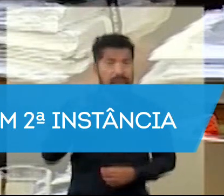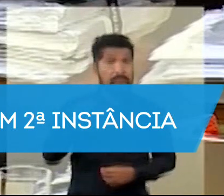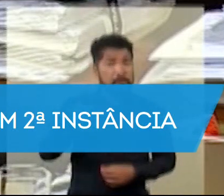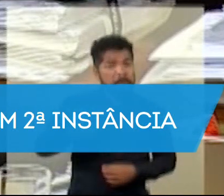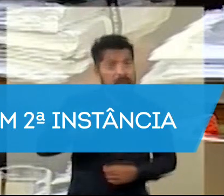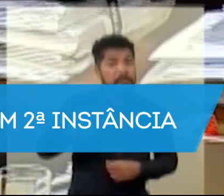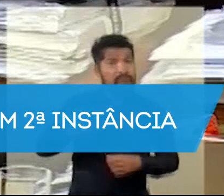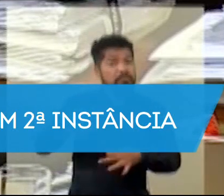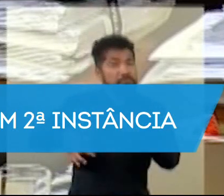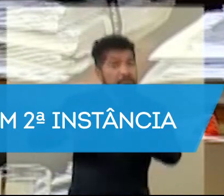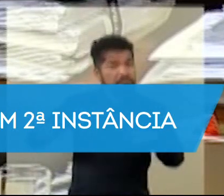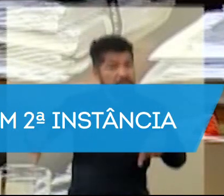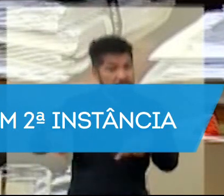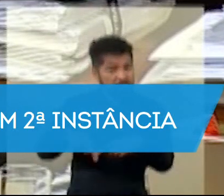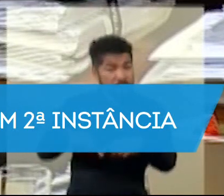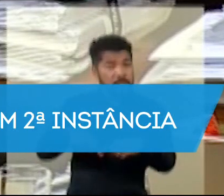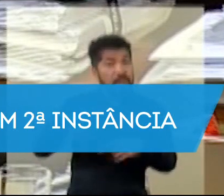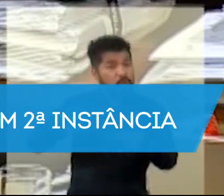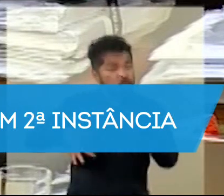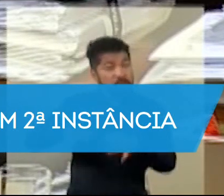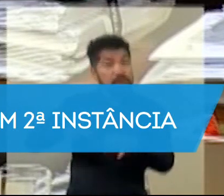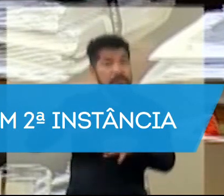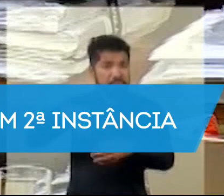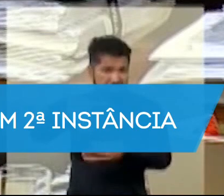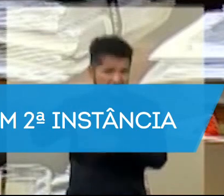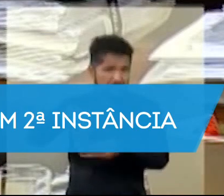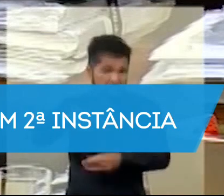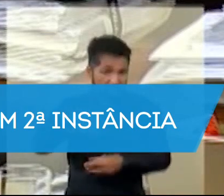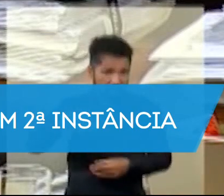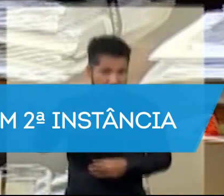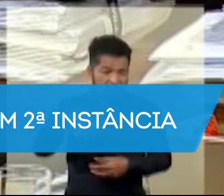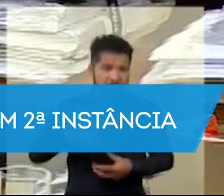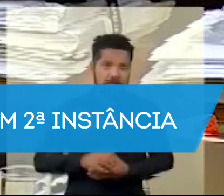específicos ainda não há uma nova data agora analisar este caso